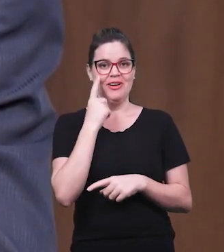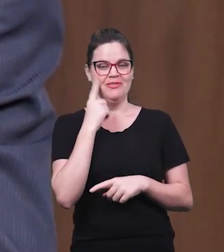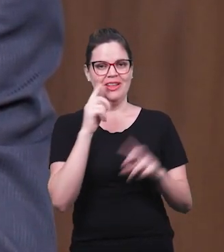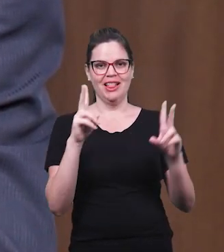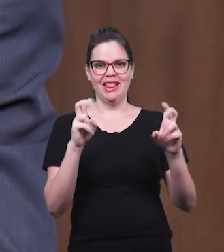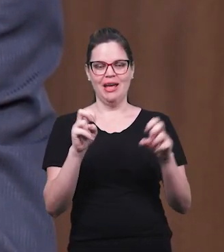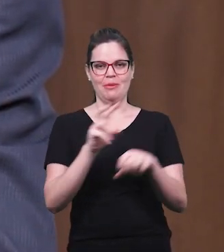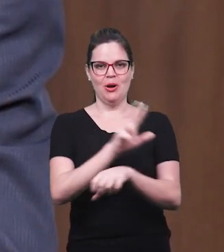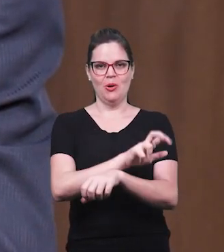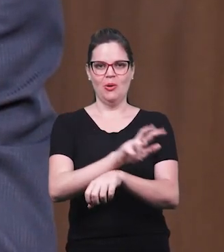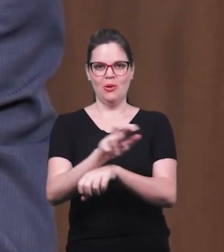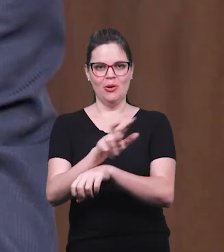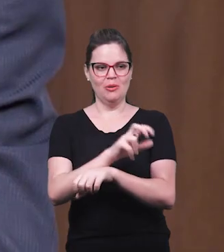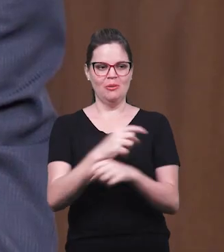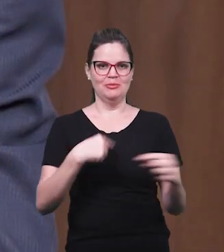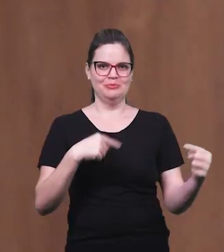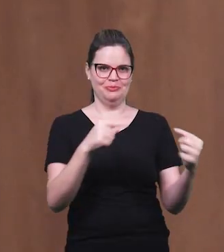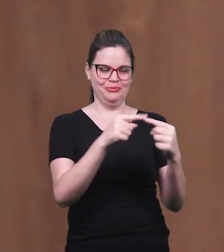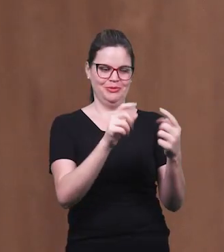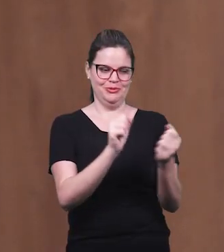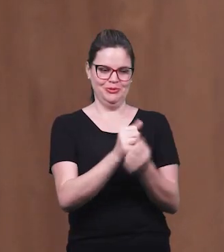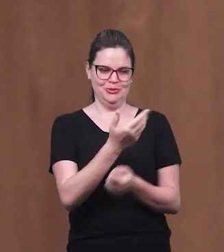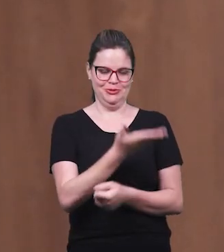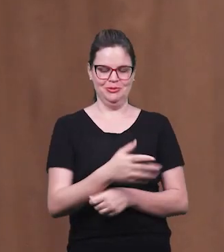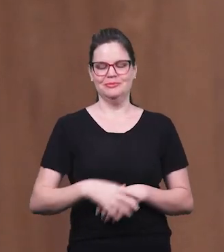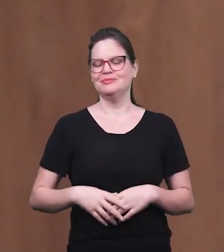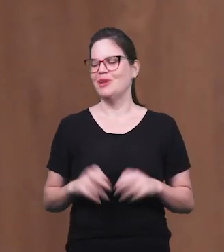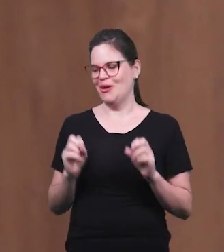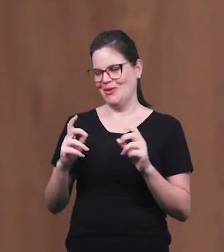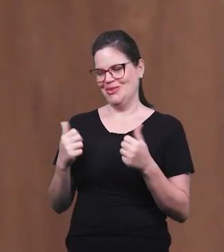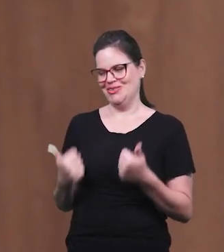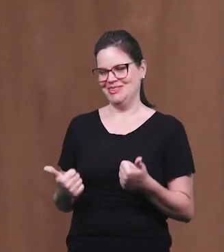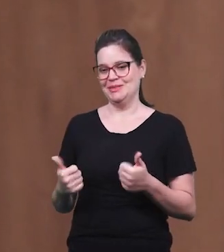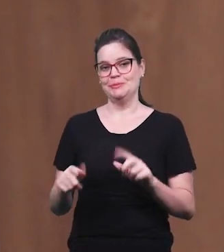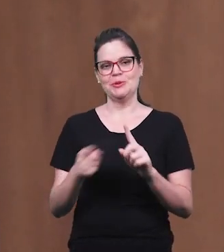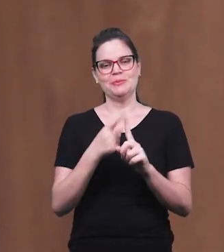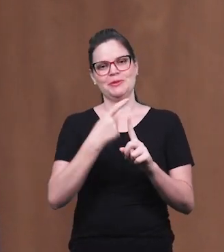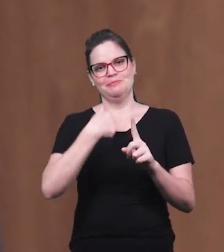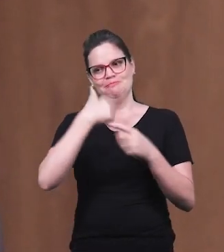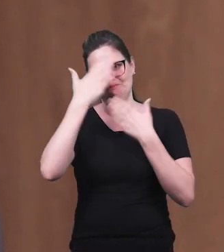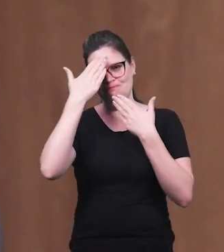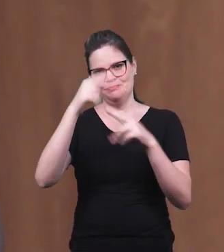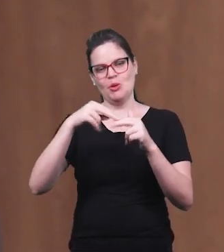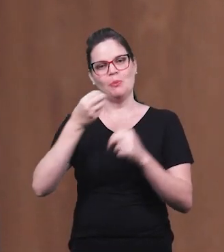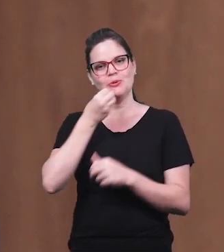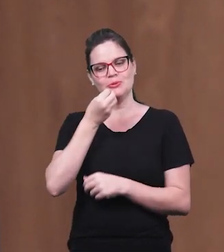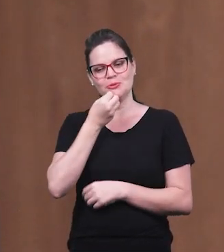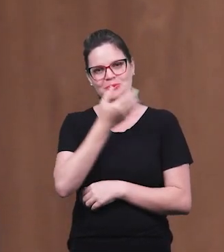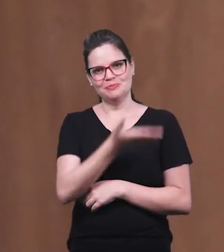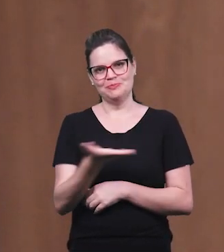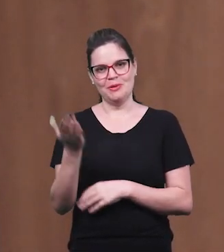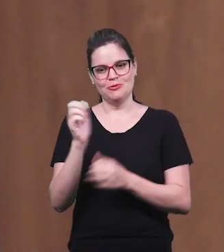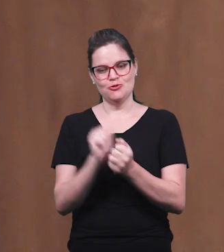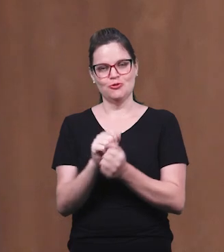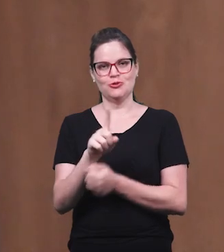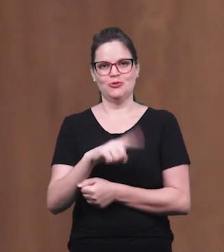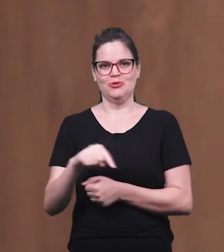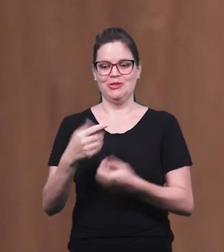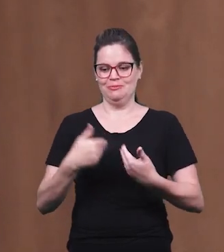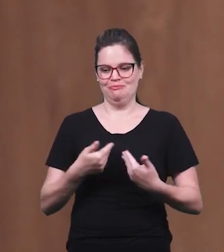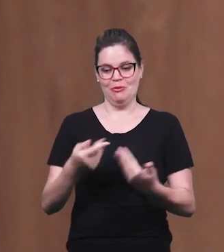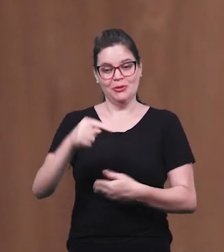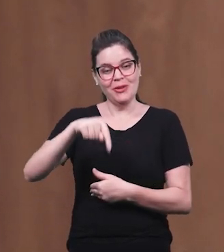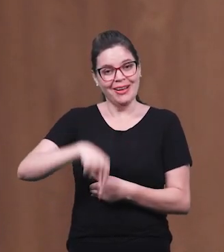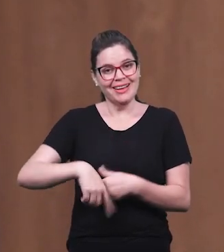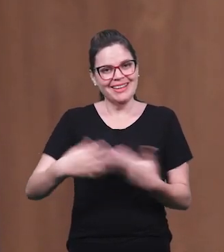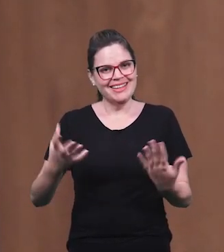gente vai tratar aqui, que é a robótica. Perfeitamente. Bom, primeiro eu gostaria de agradecer a oportunidade, né, de estar aqui, pelo convite,